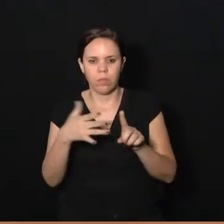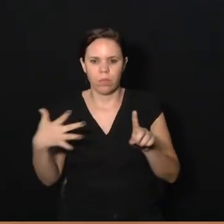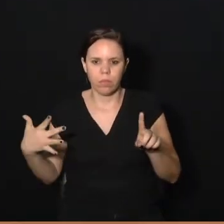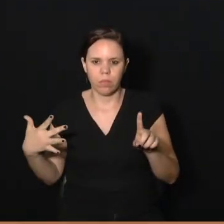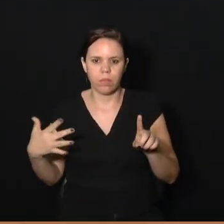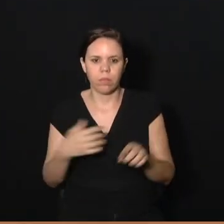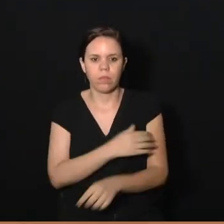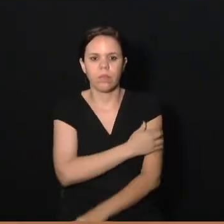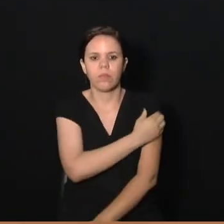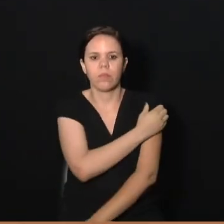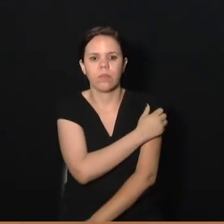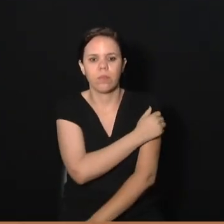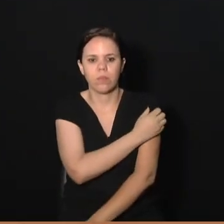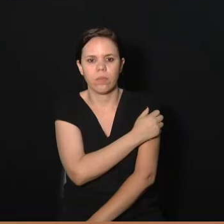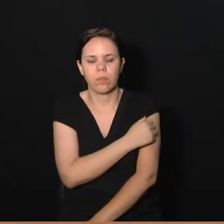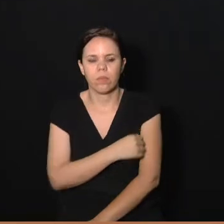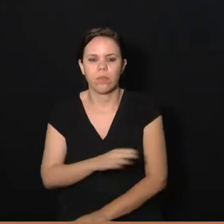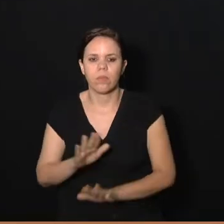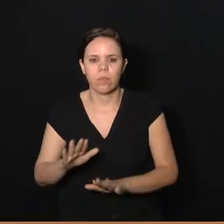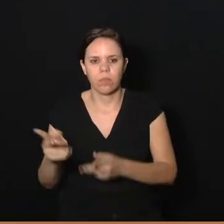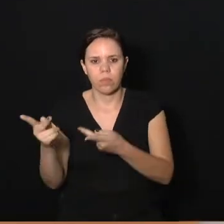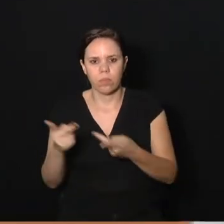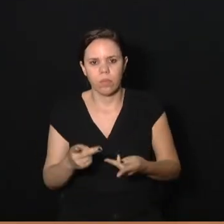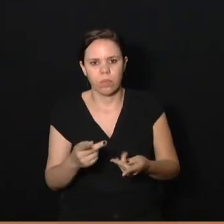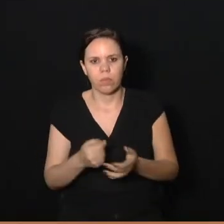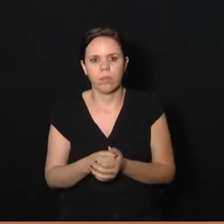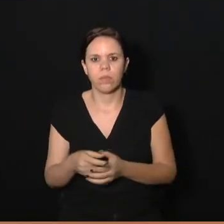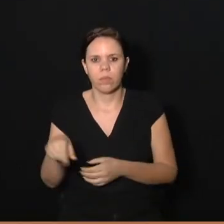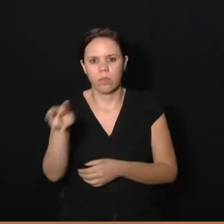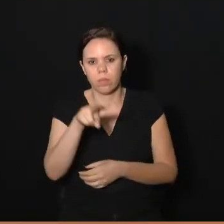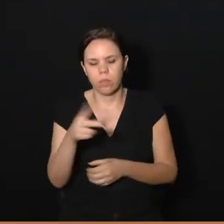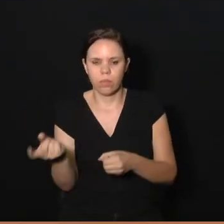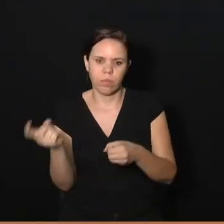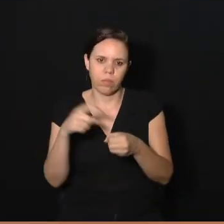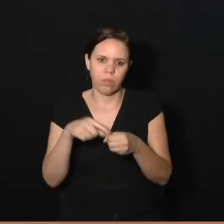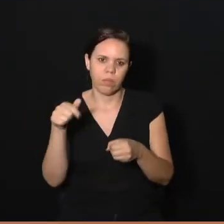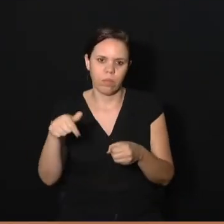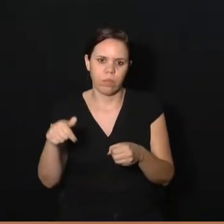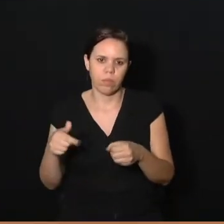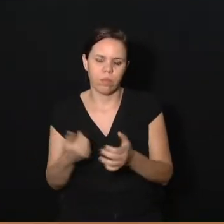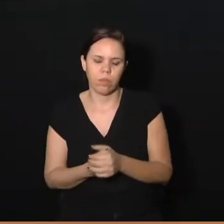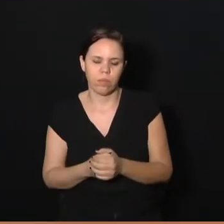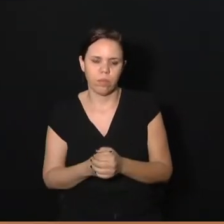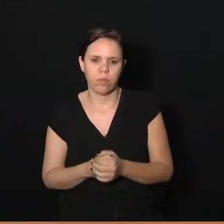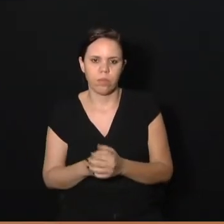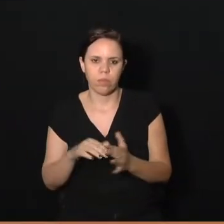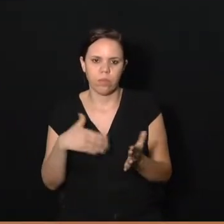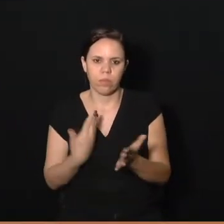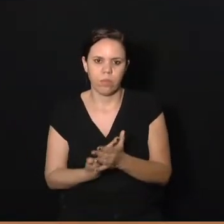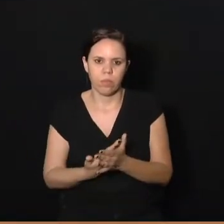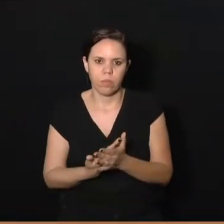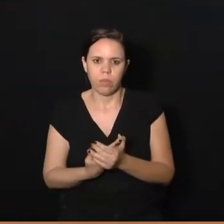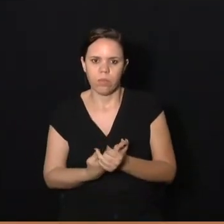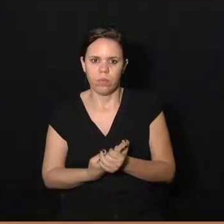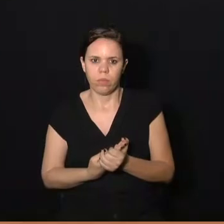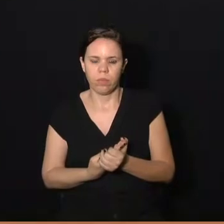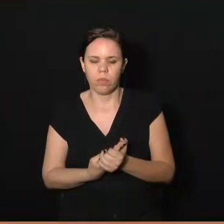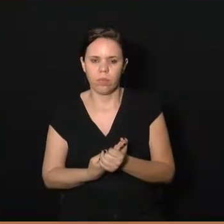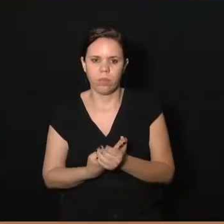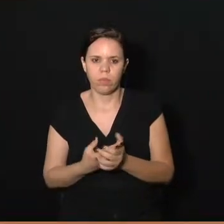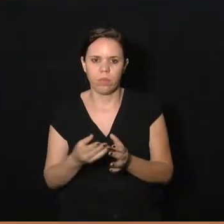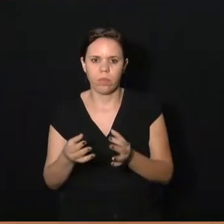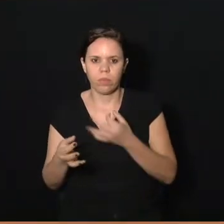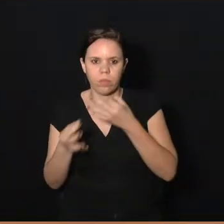aqui, mas fica então o convite para que vocês retornem. Eu até